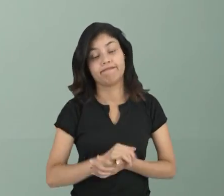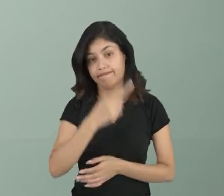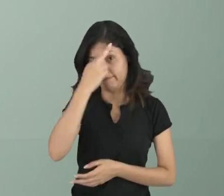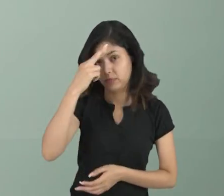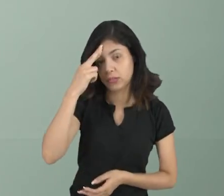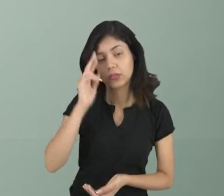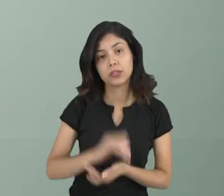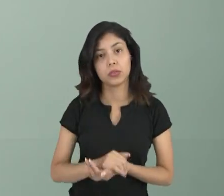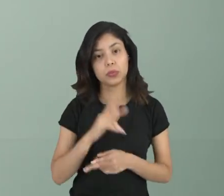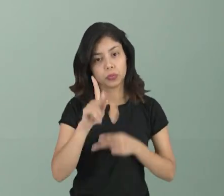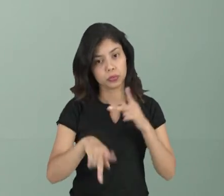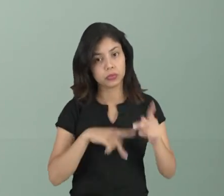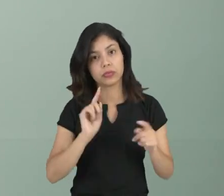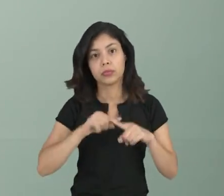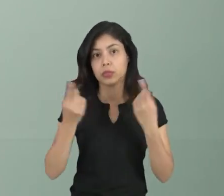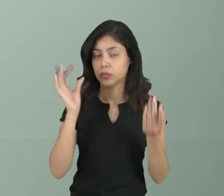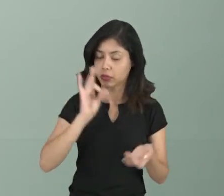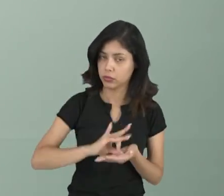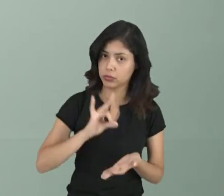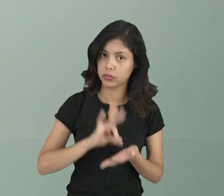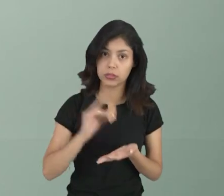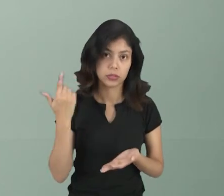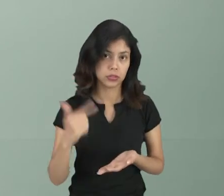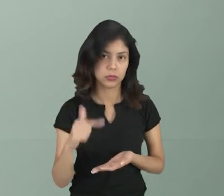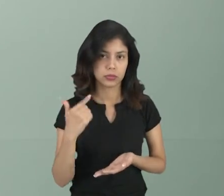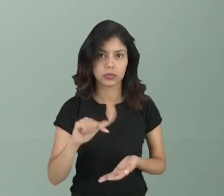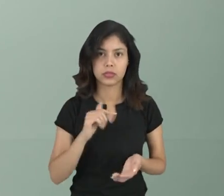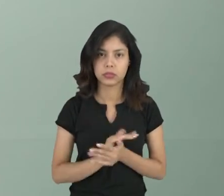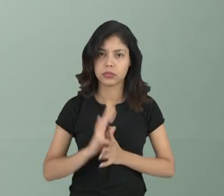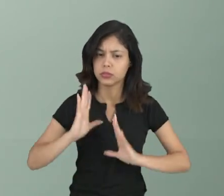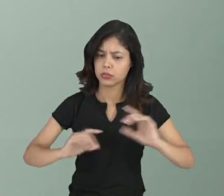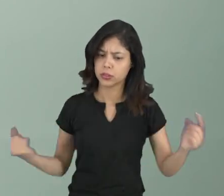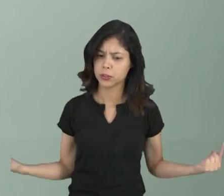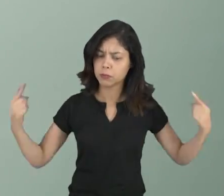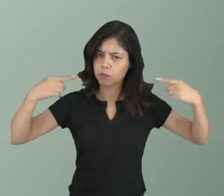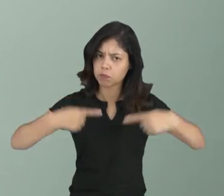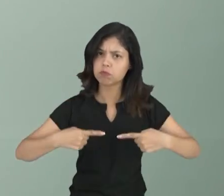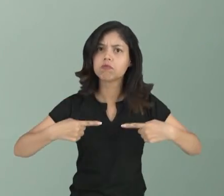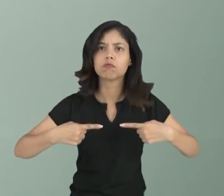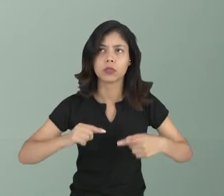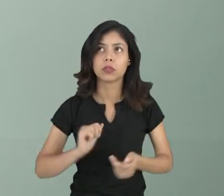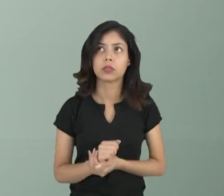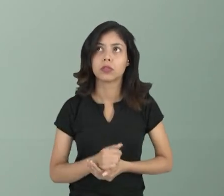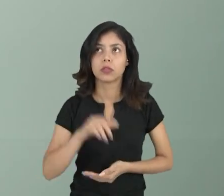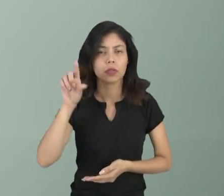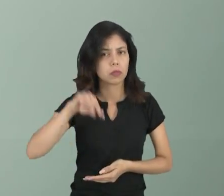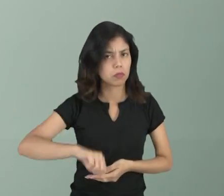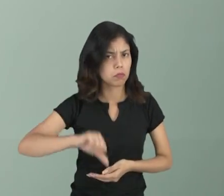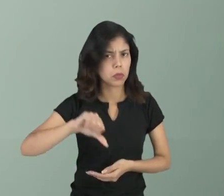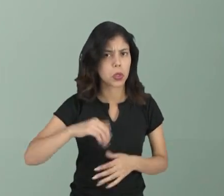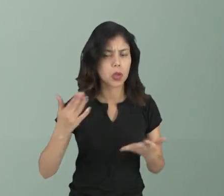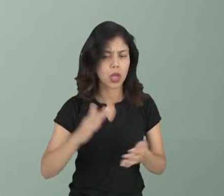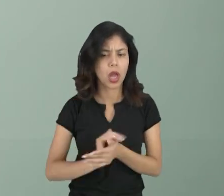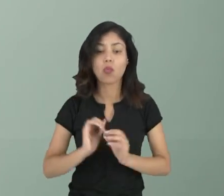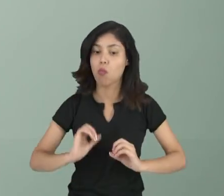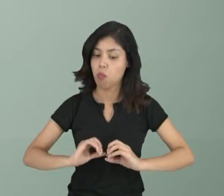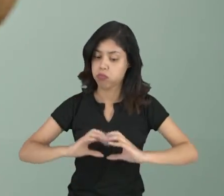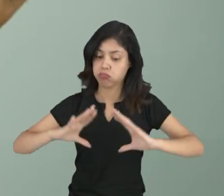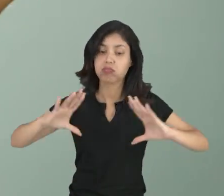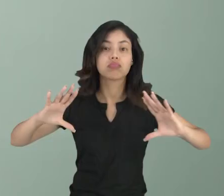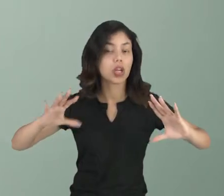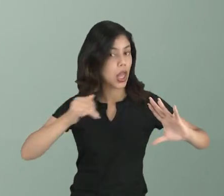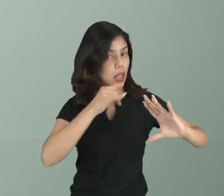né, mas que, de fato, não teve esse confronto, né, muito menos nuclear, mas, como a gente